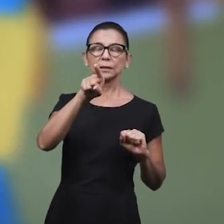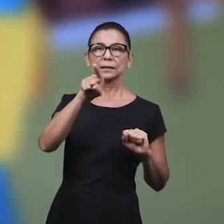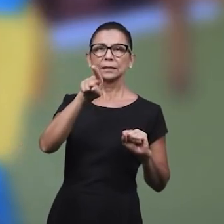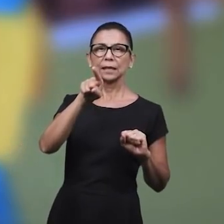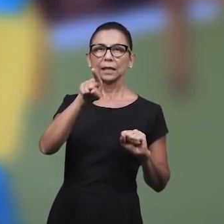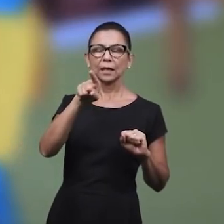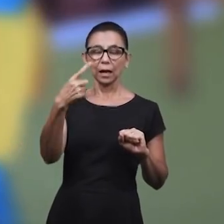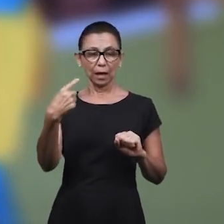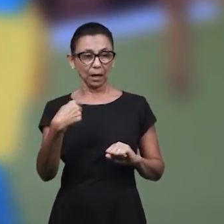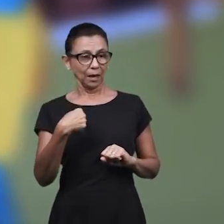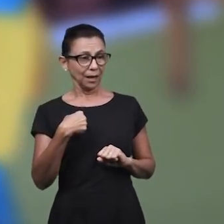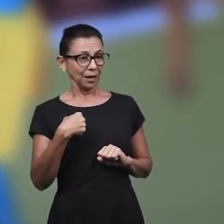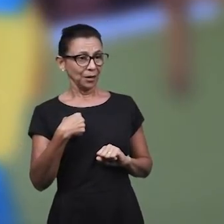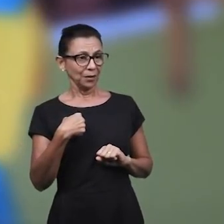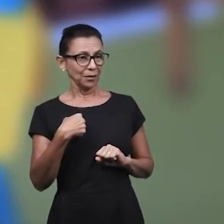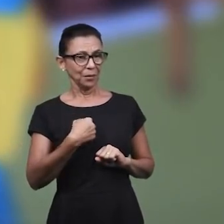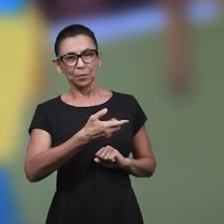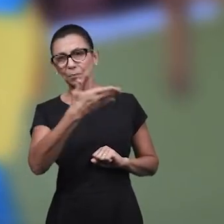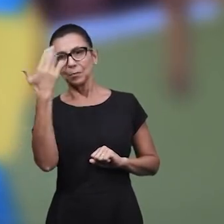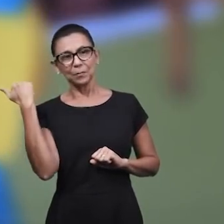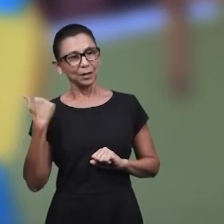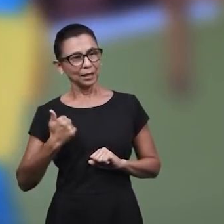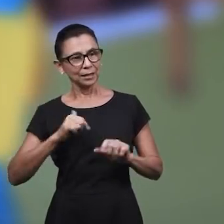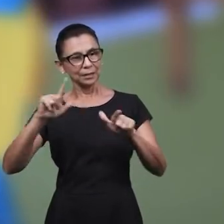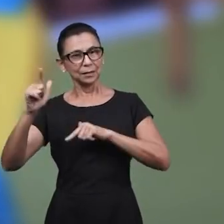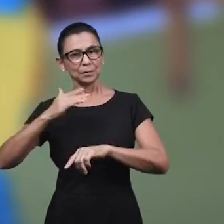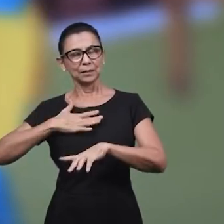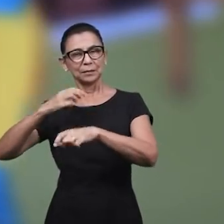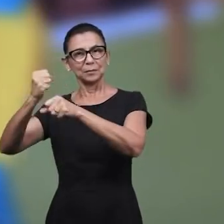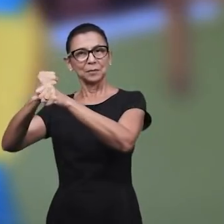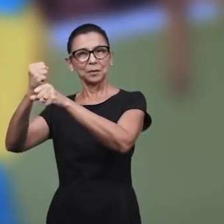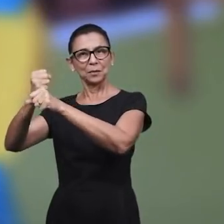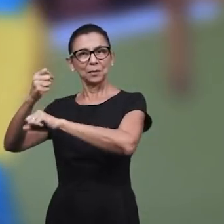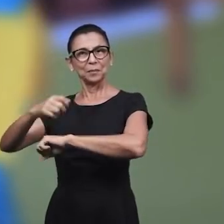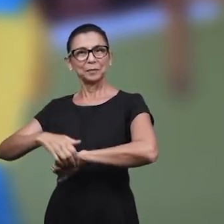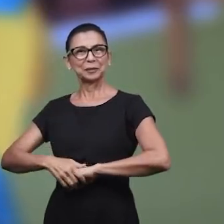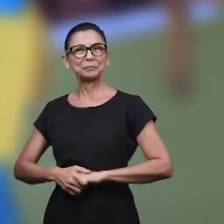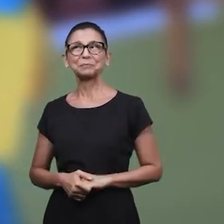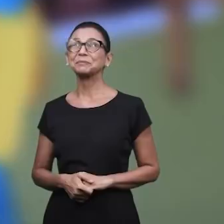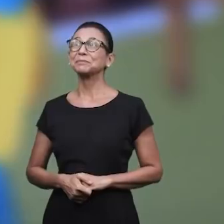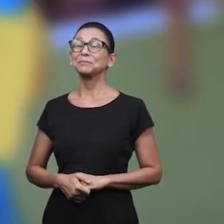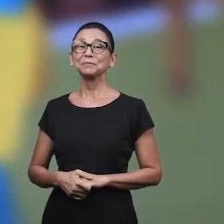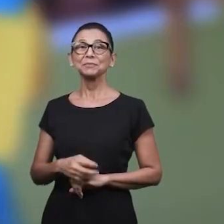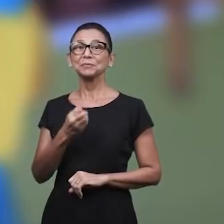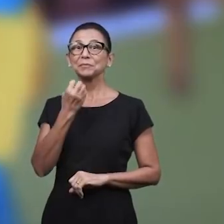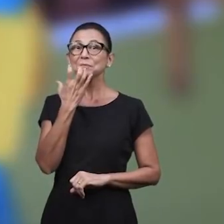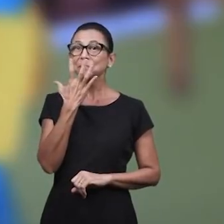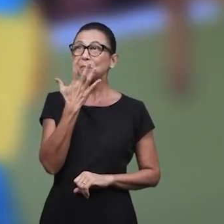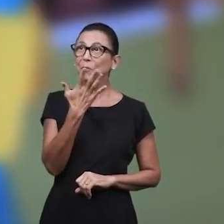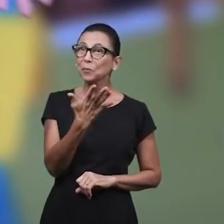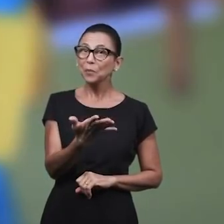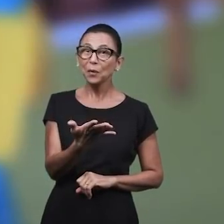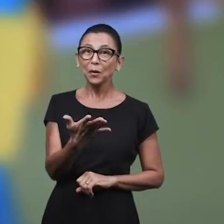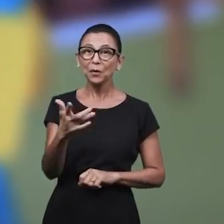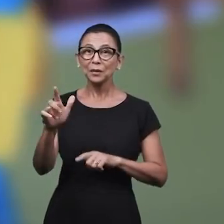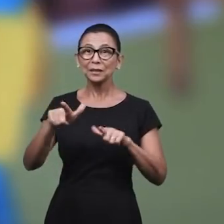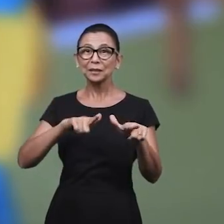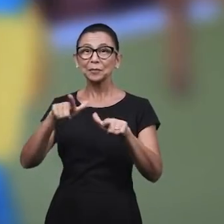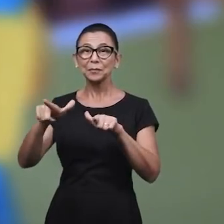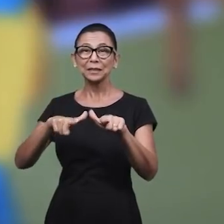Que bênção é estar na vinha do Pai, cantando, orando,